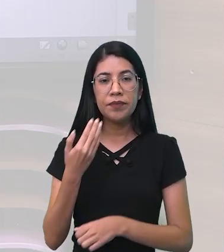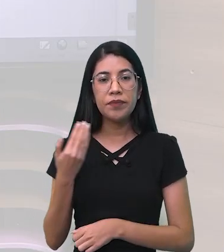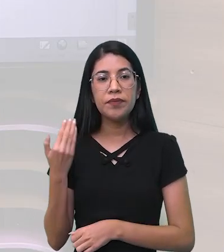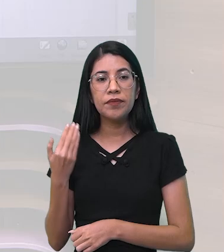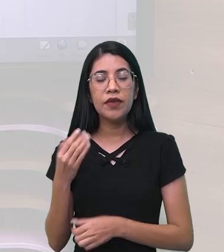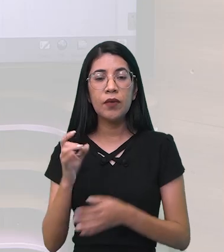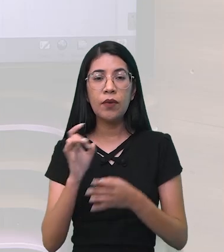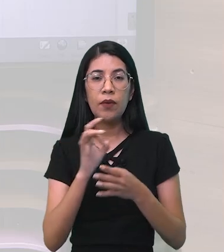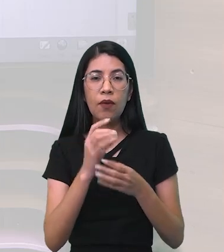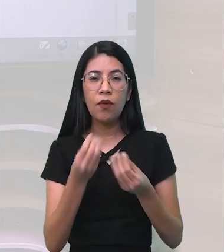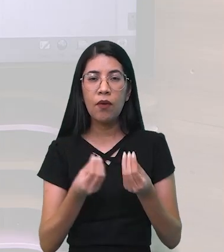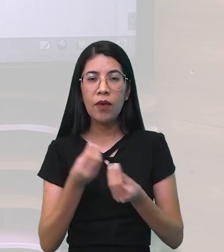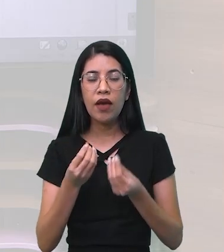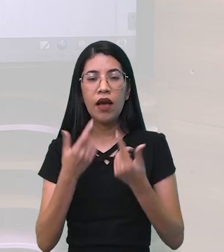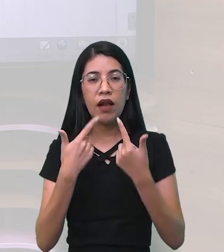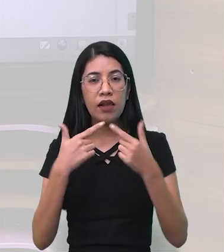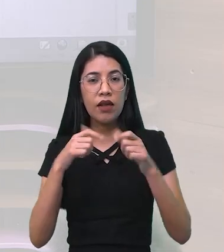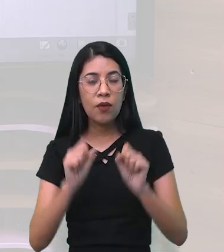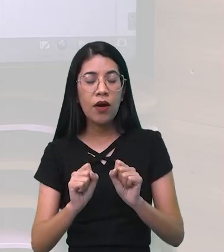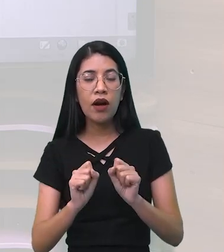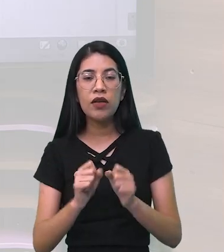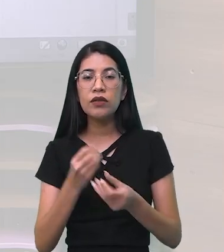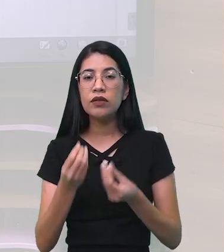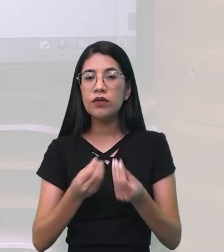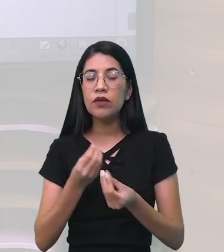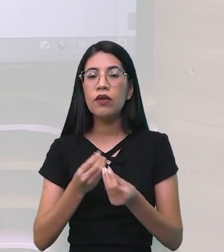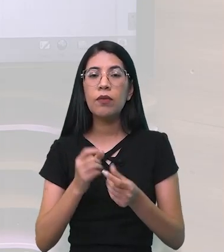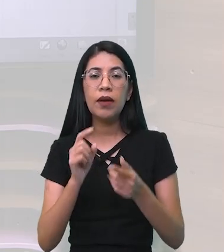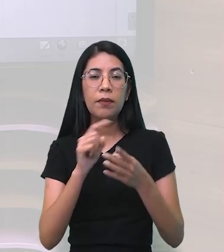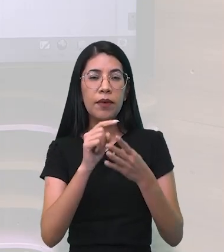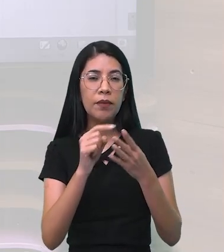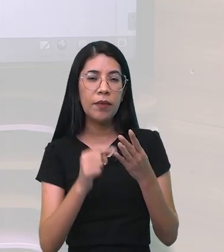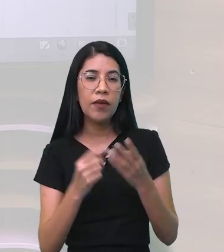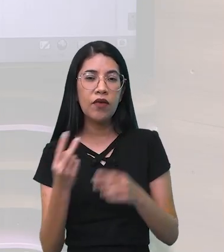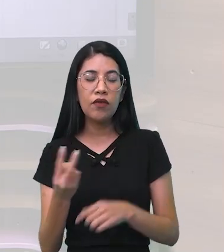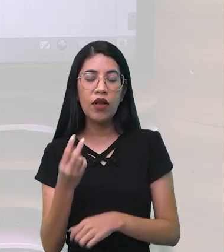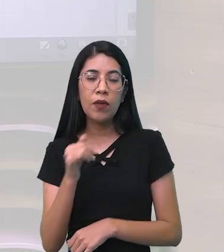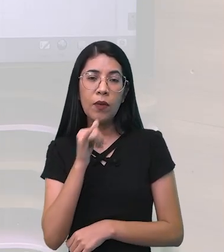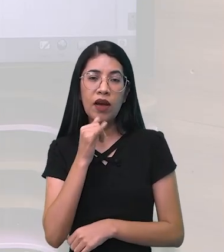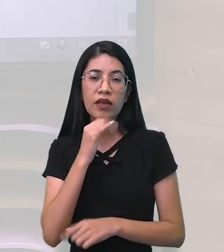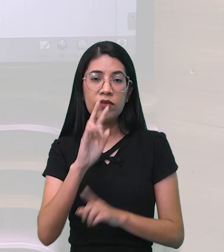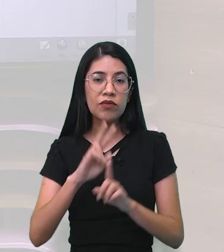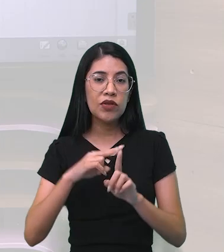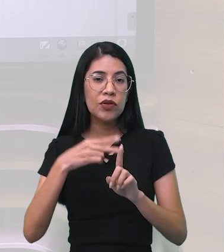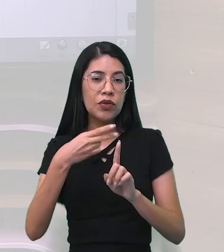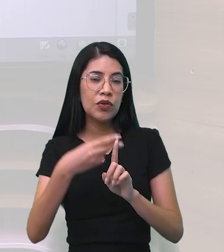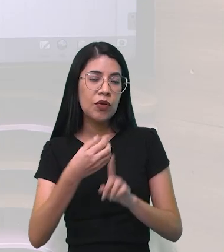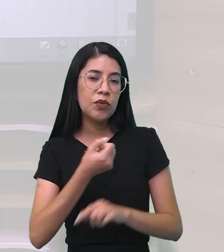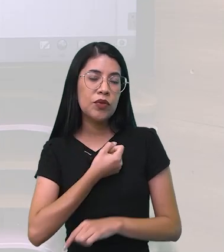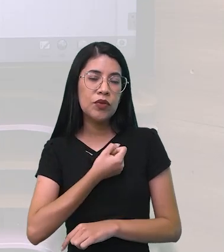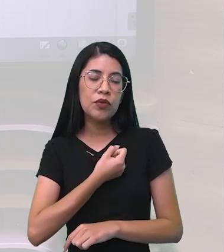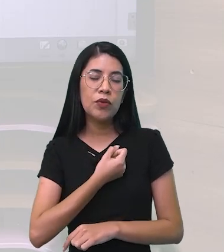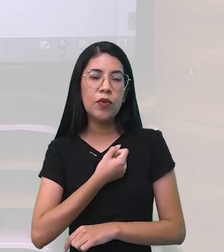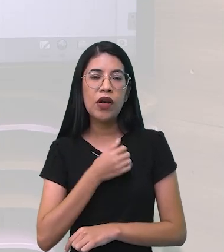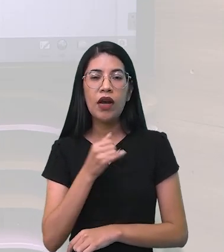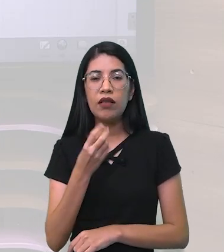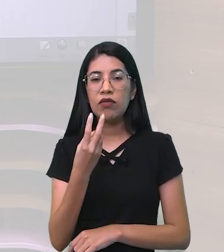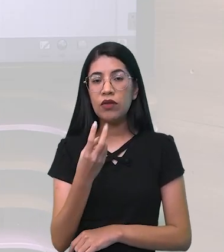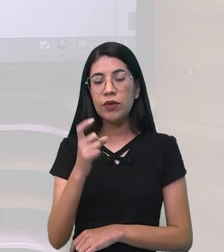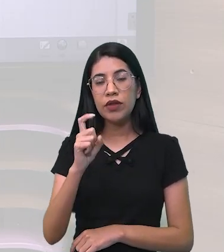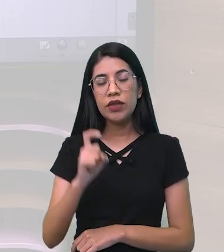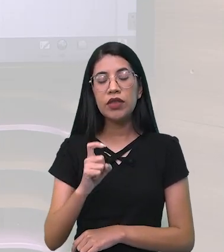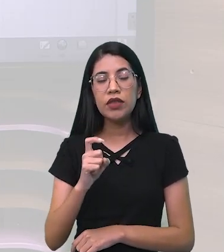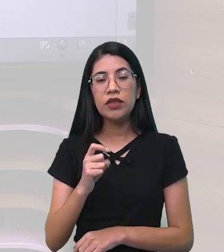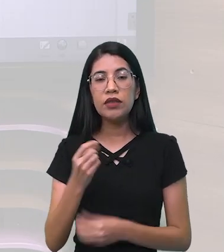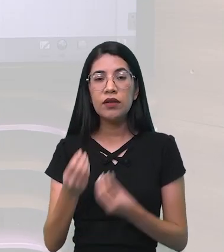Cada linguagem daquela, quando eu chamo um determinado valor, por exemplo, o dobro de um número, que é 2x, nós vamos chamar